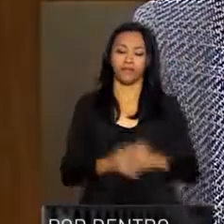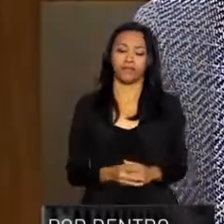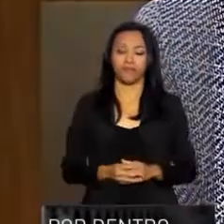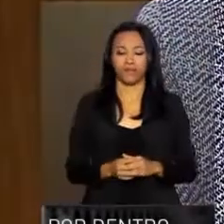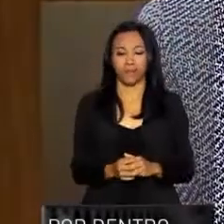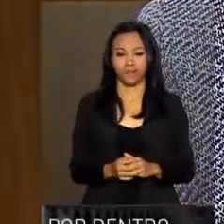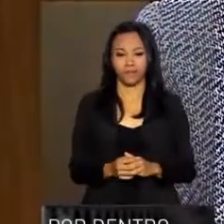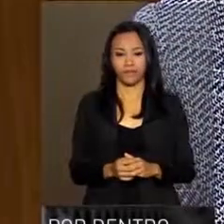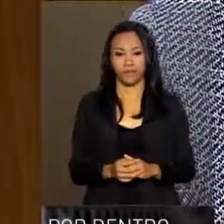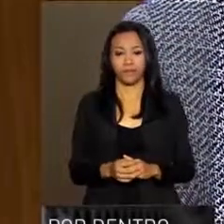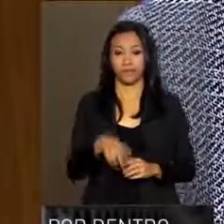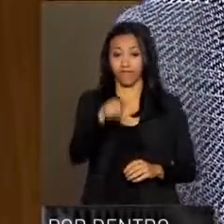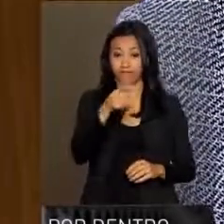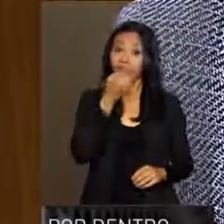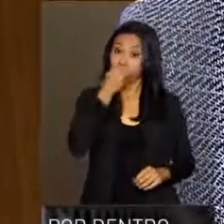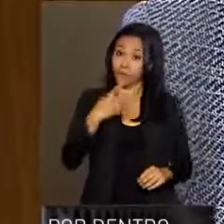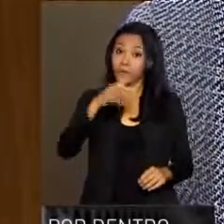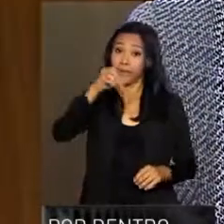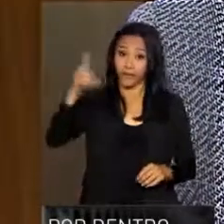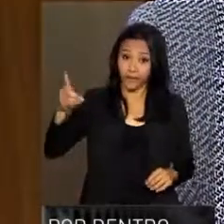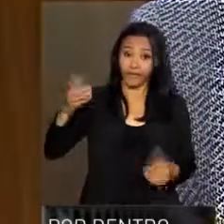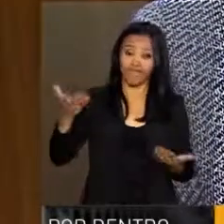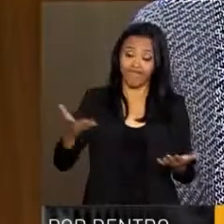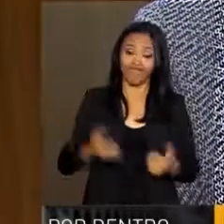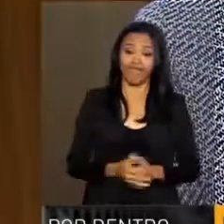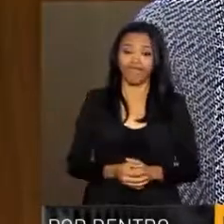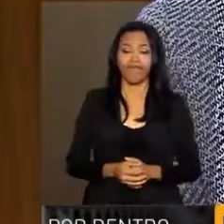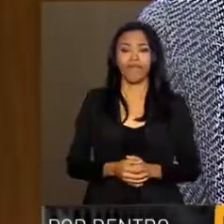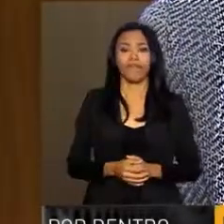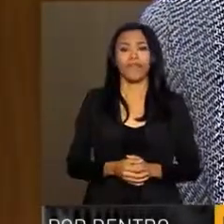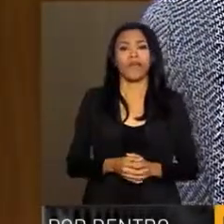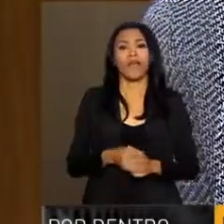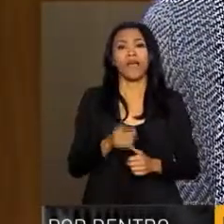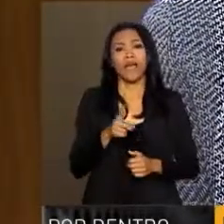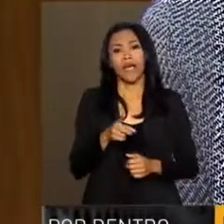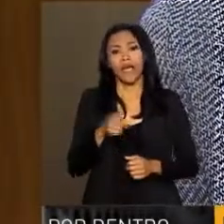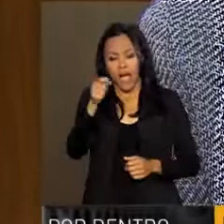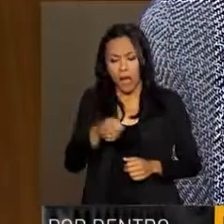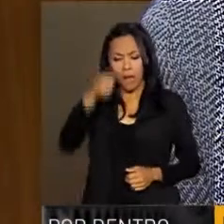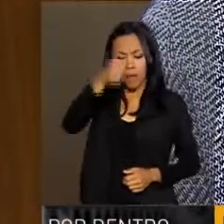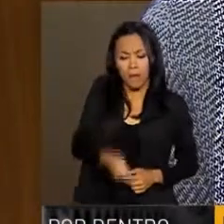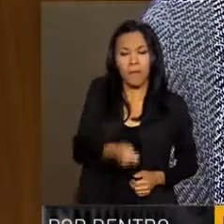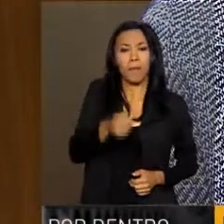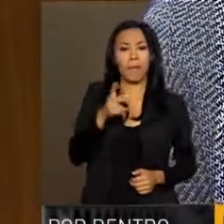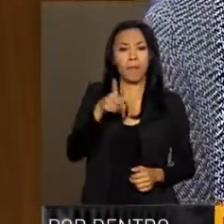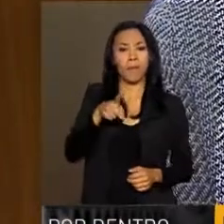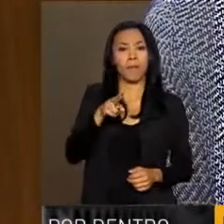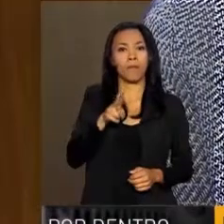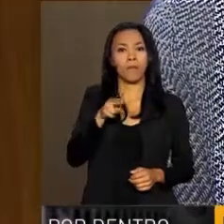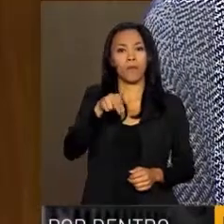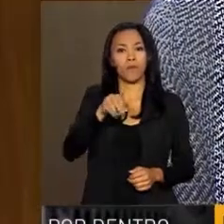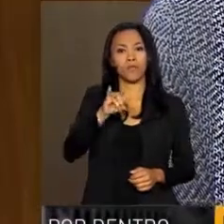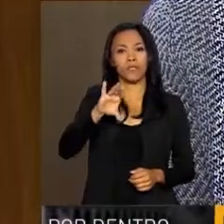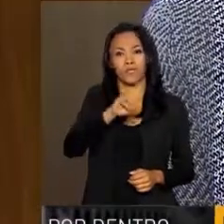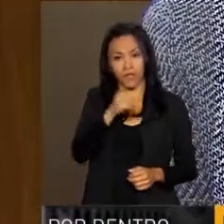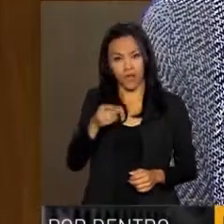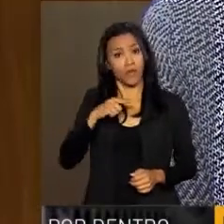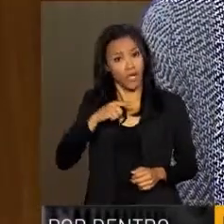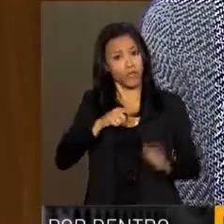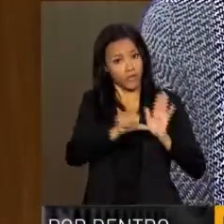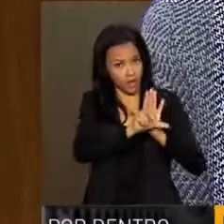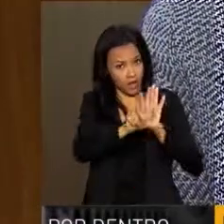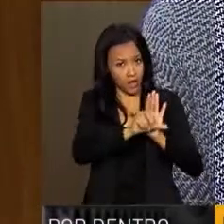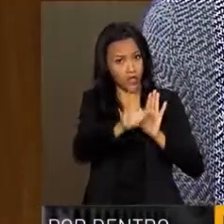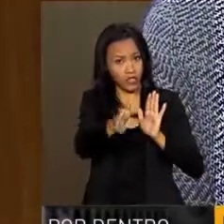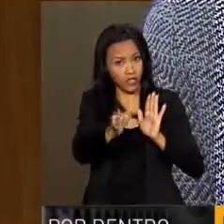bom dia é em relação à questão da punição nós já temos é a lei maria da penha nós já